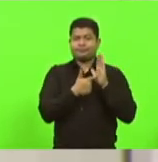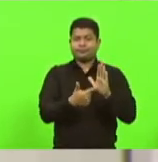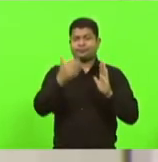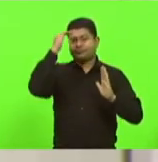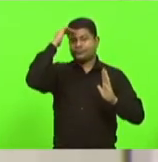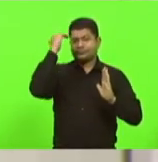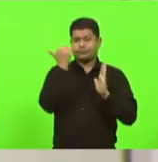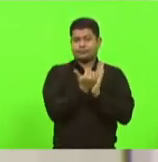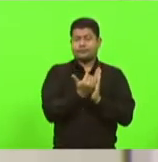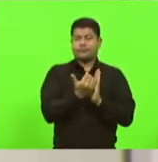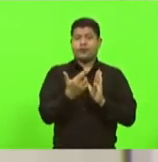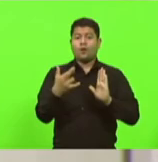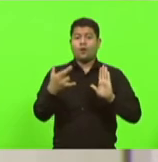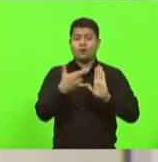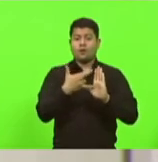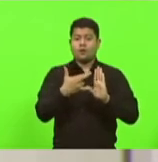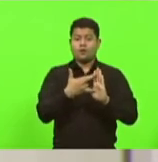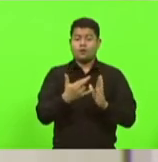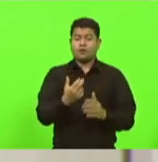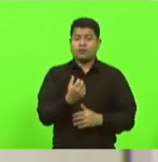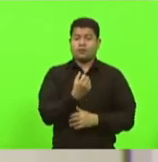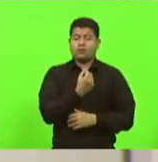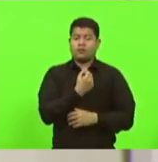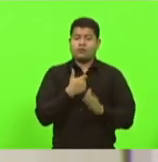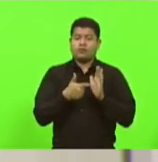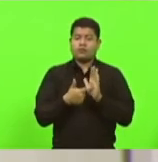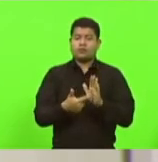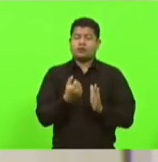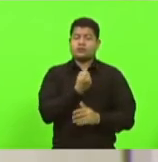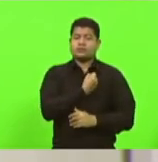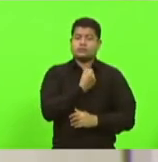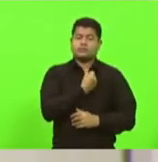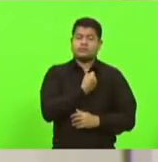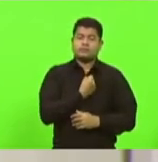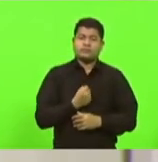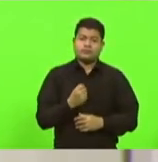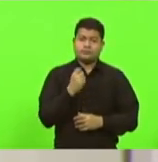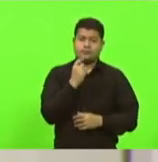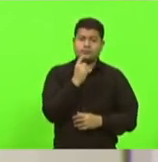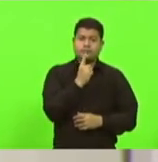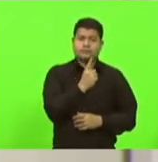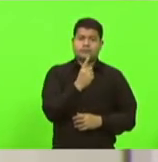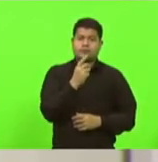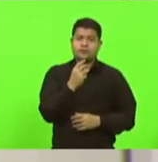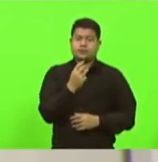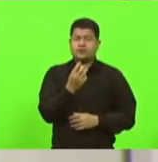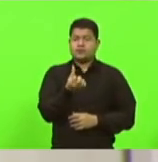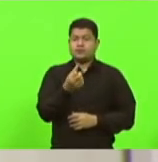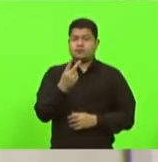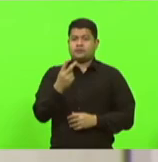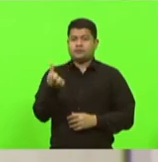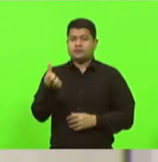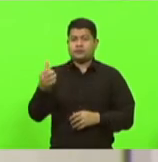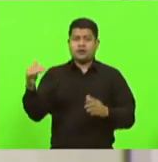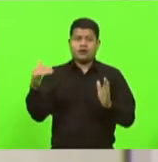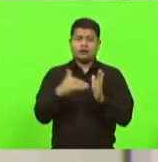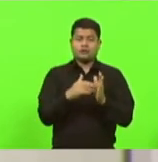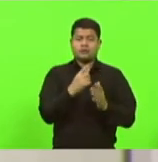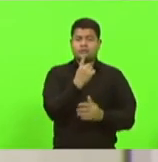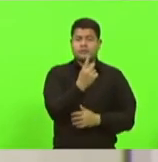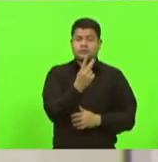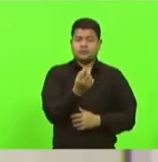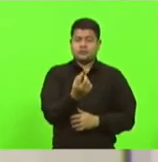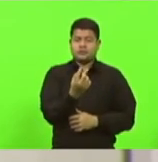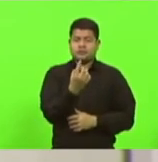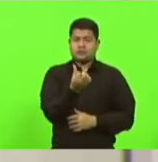regimento interno, as seguintes indicações. Indicações nº 1.626 a 1.629 e